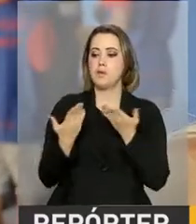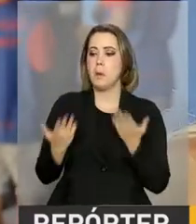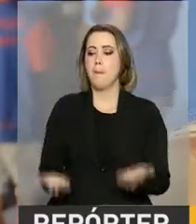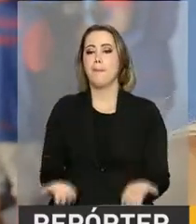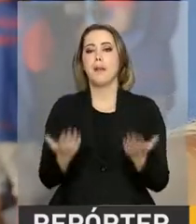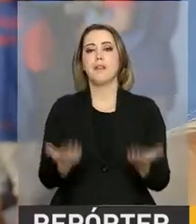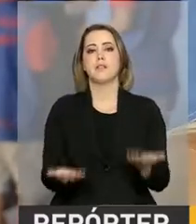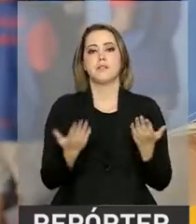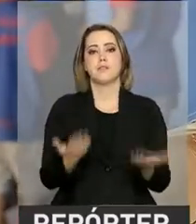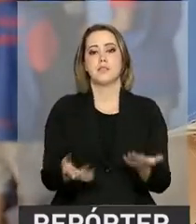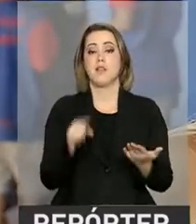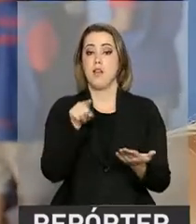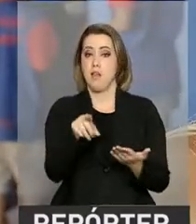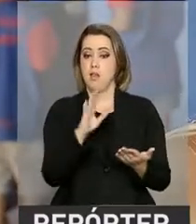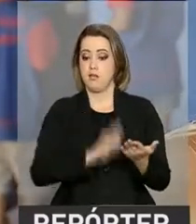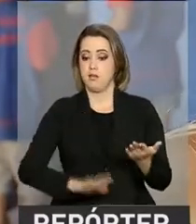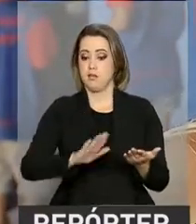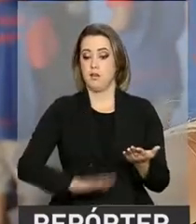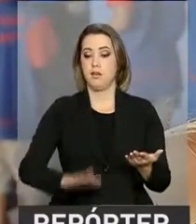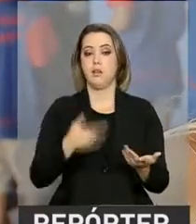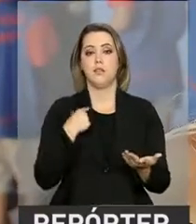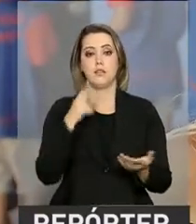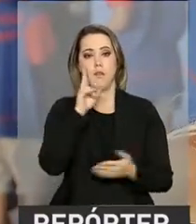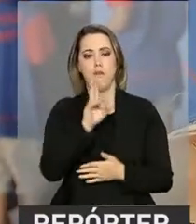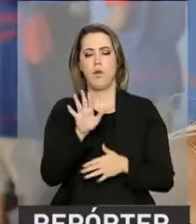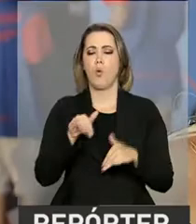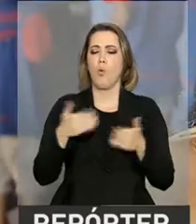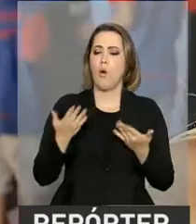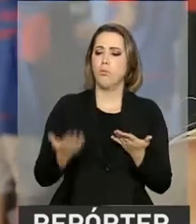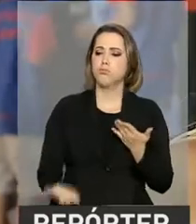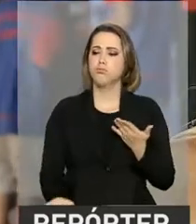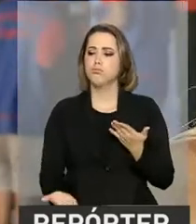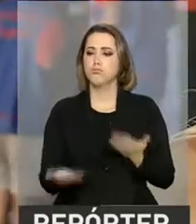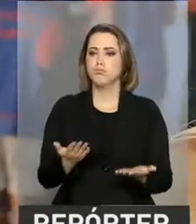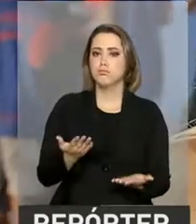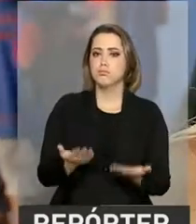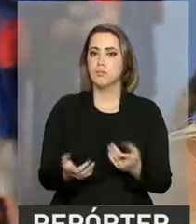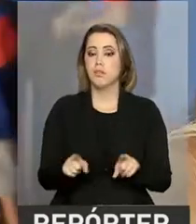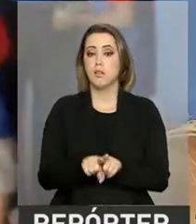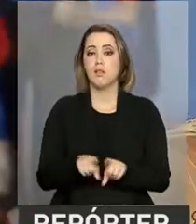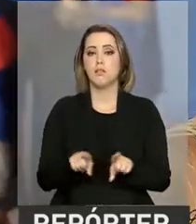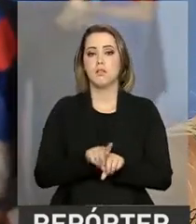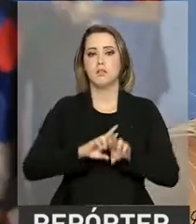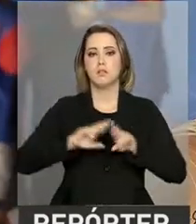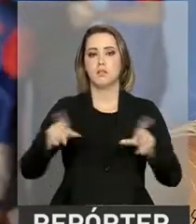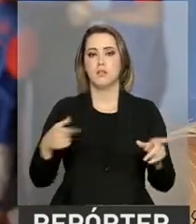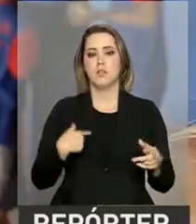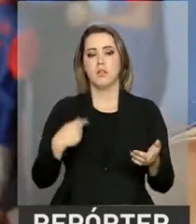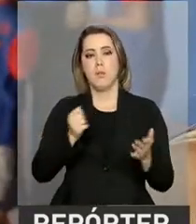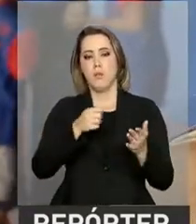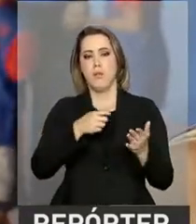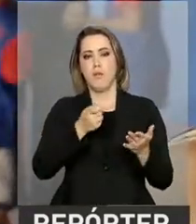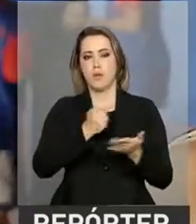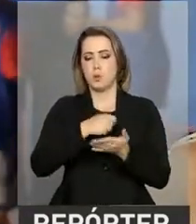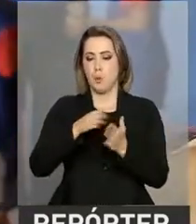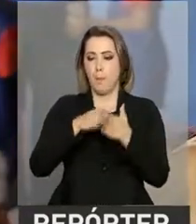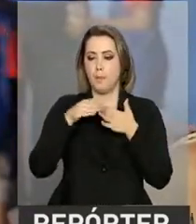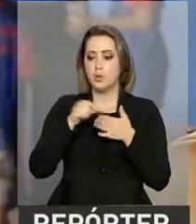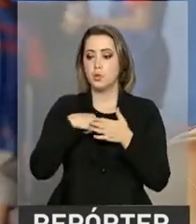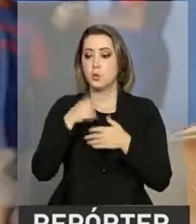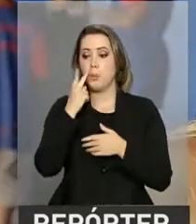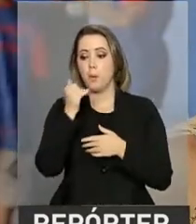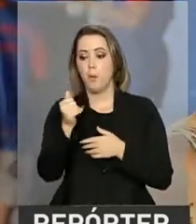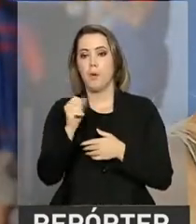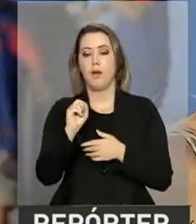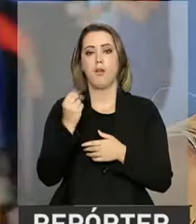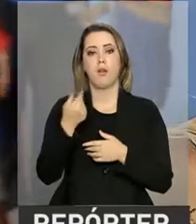crianças, né, de ver o peso das crianças. E muitas das vezes ela faz também um requerimento, porque o pai e a